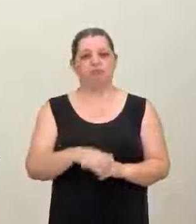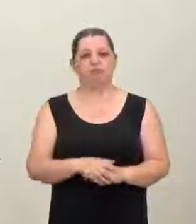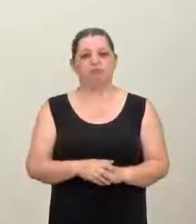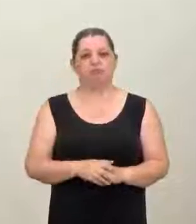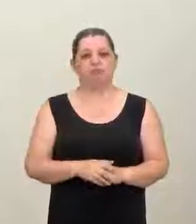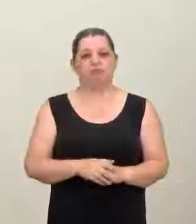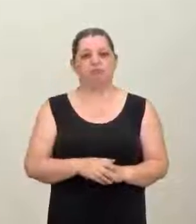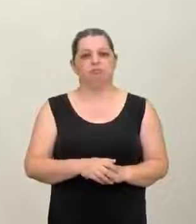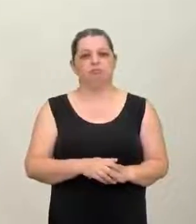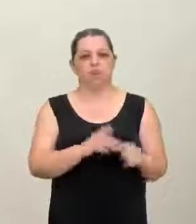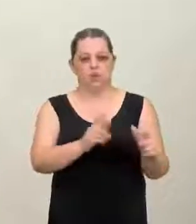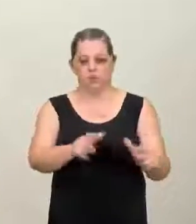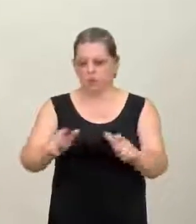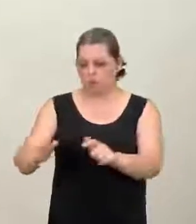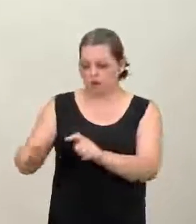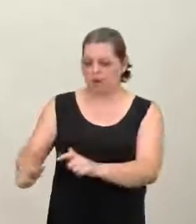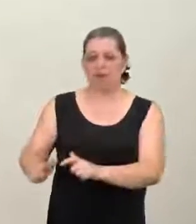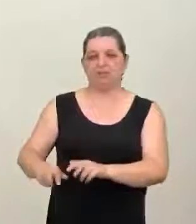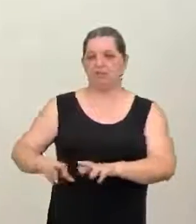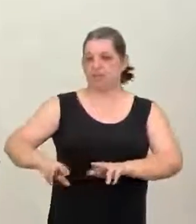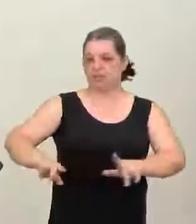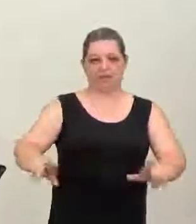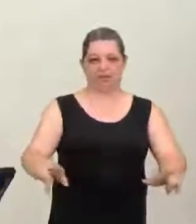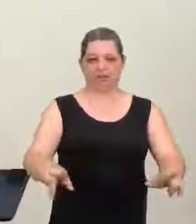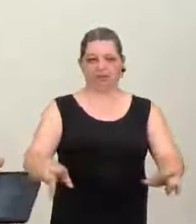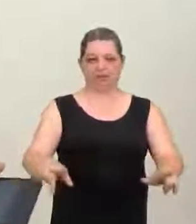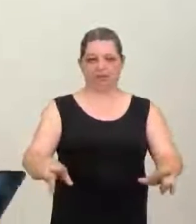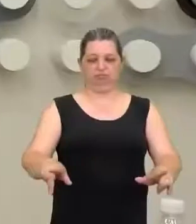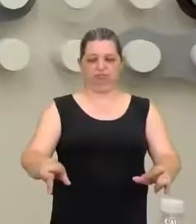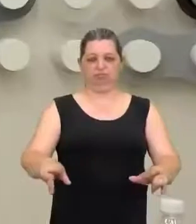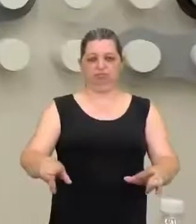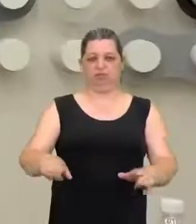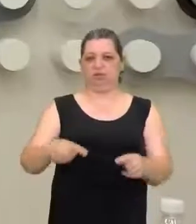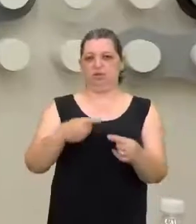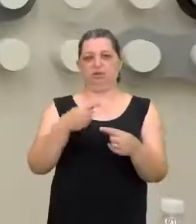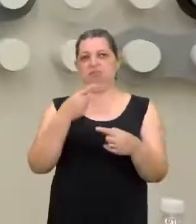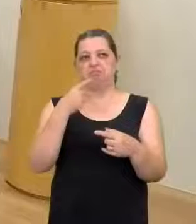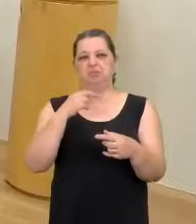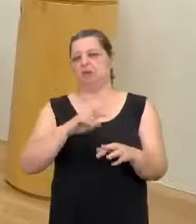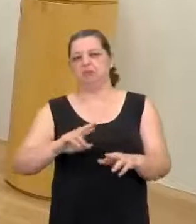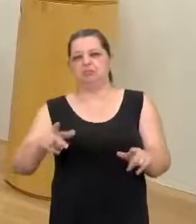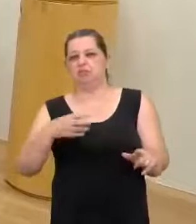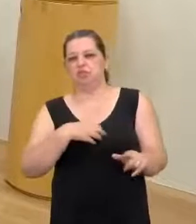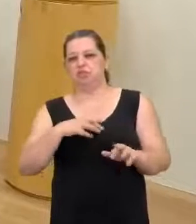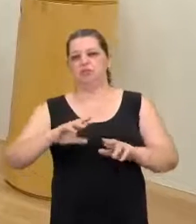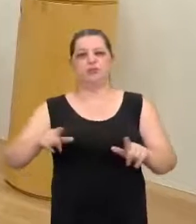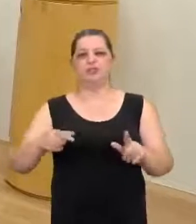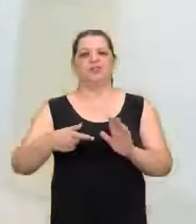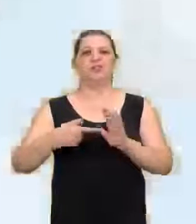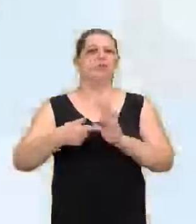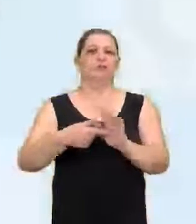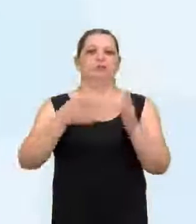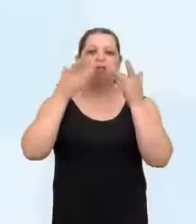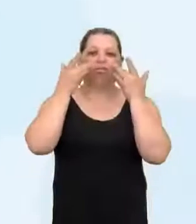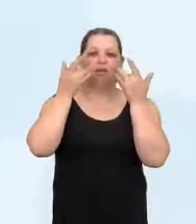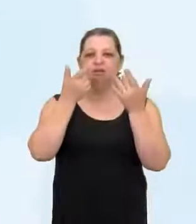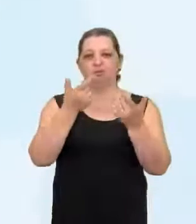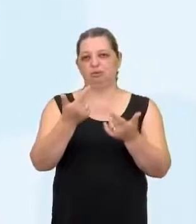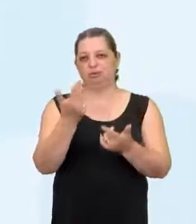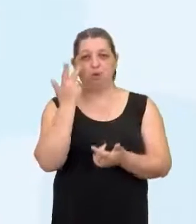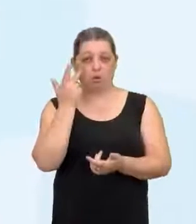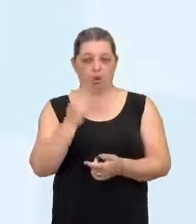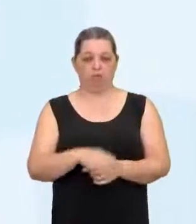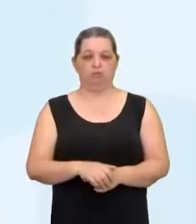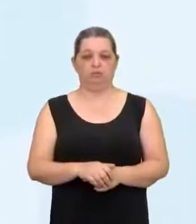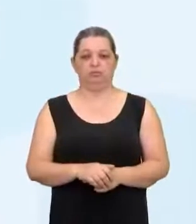espaços diferentes. Espaços que não foram feitos para apresentação de teatro. Exato. Então, e também costuma eliminar a